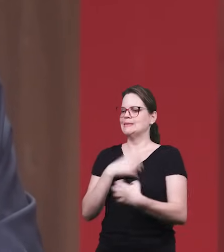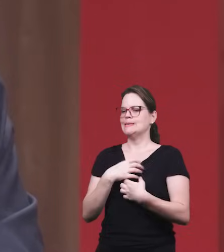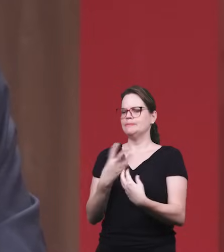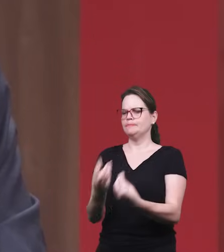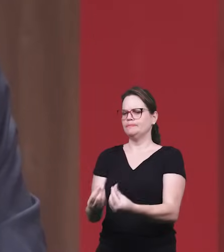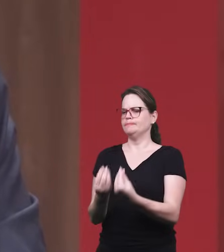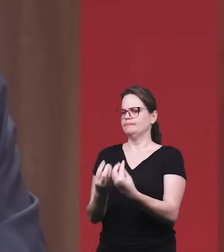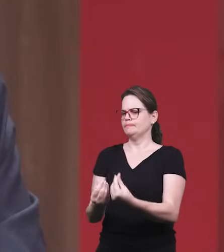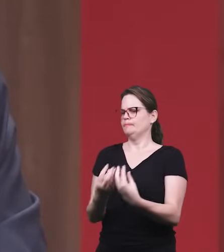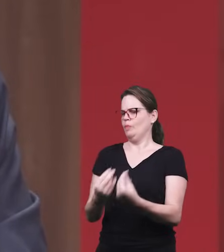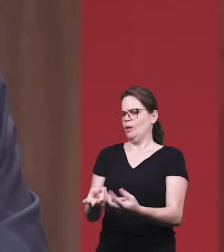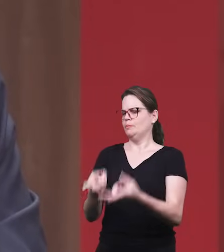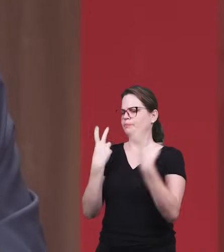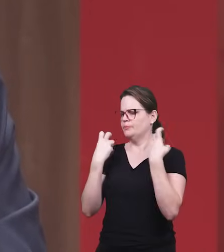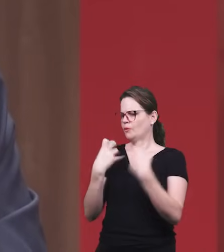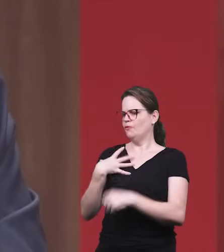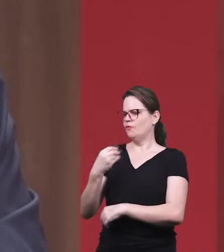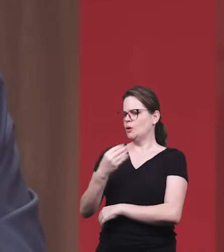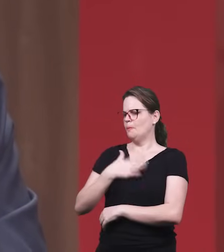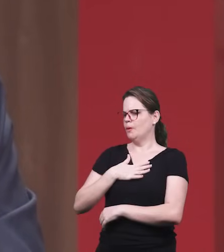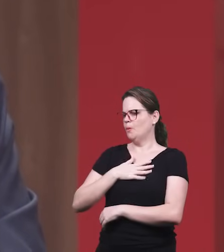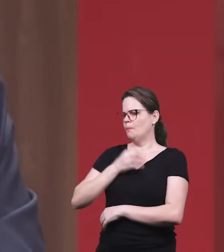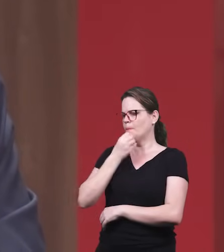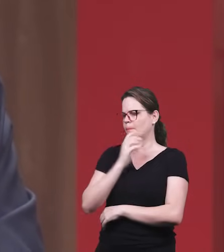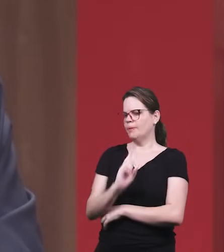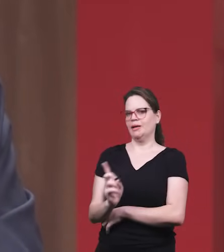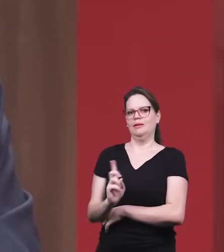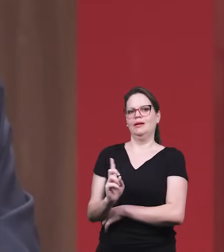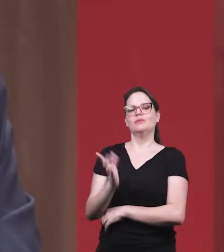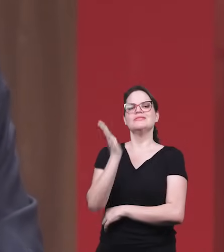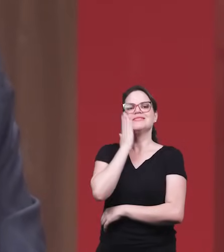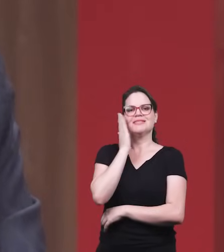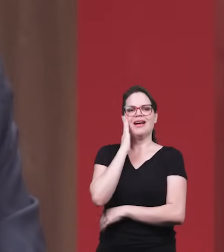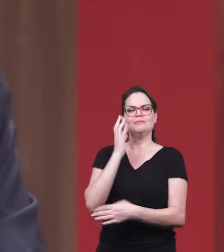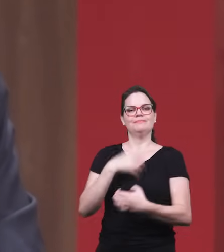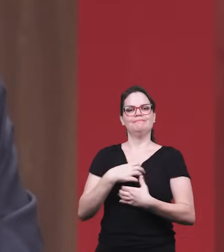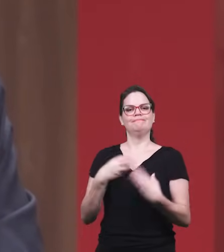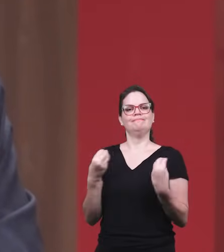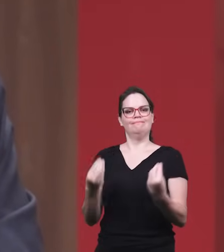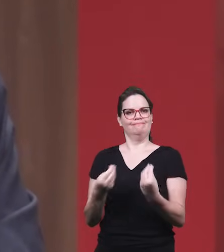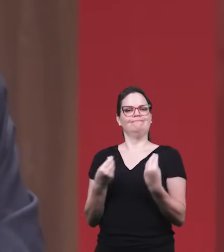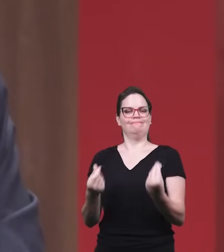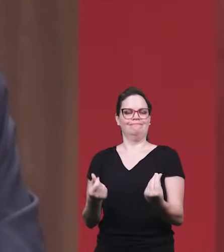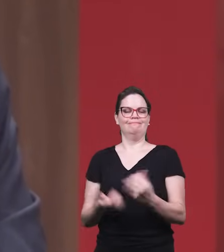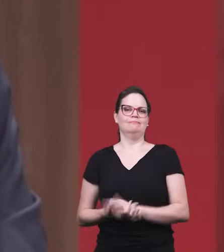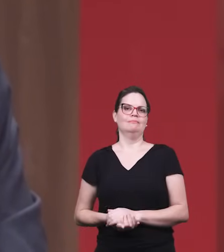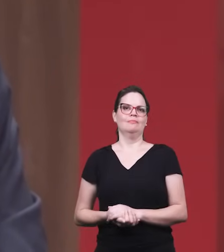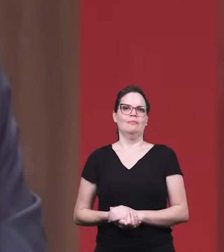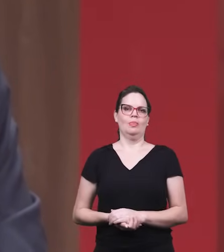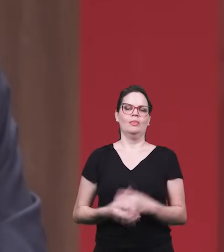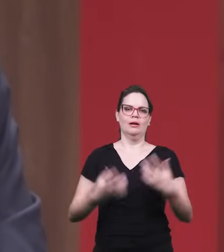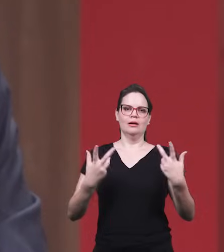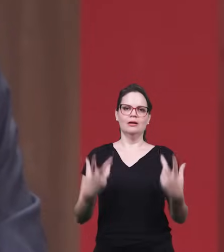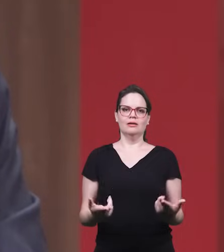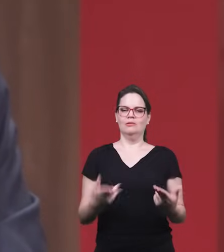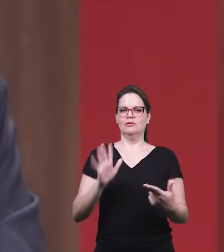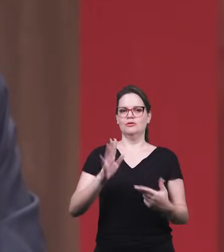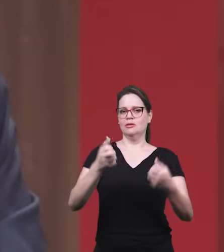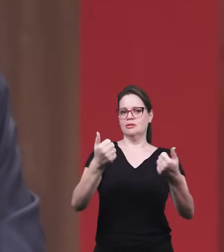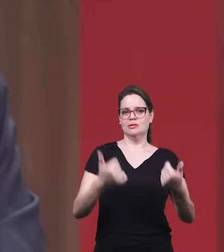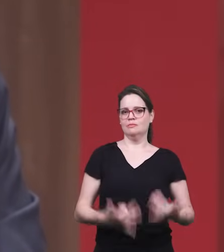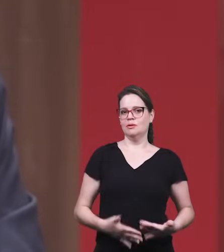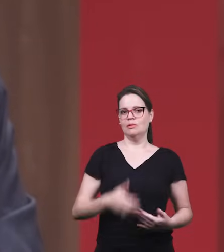sensível ao sentimento dos filhos, né? E isso que o Douglas falou, e que o senhor falou, pastor, as